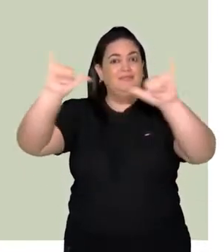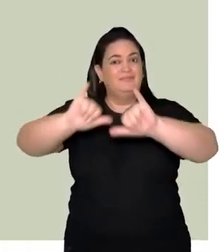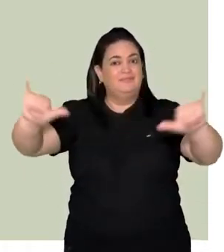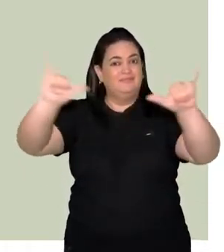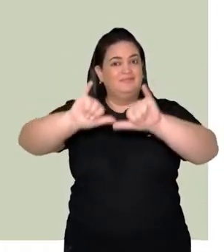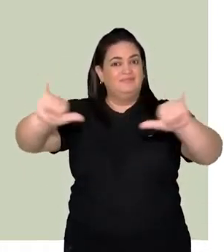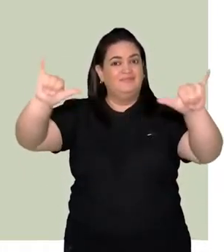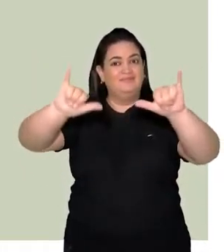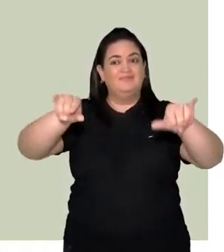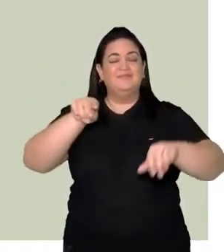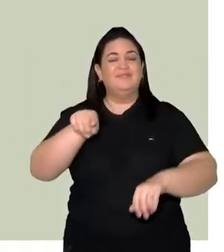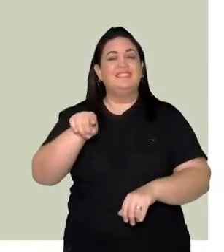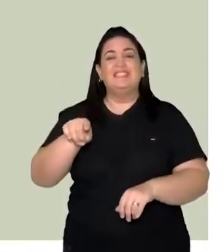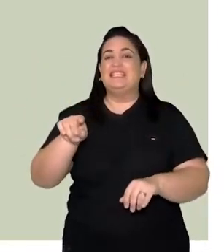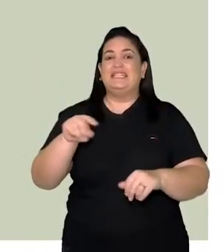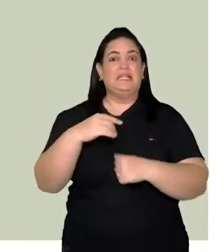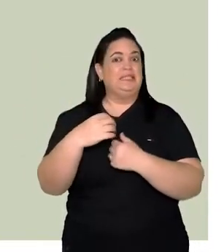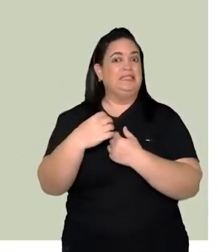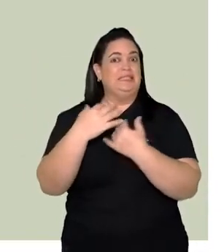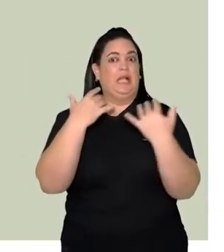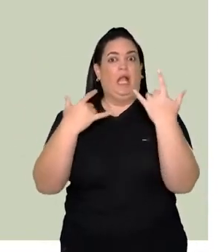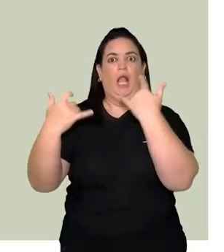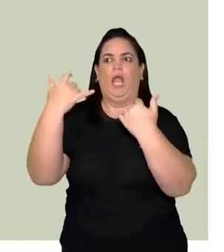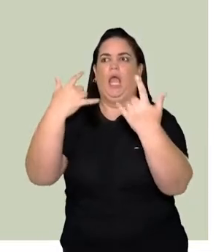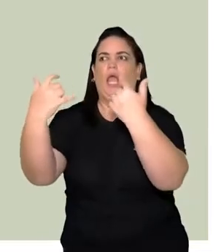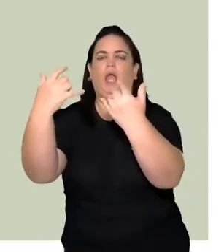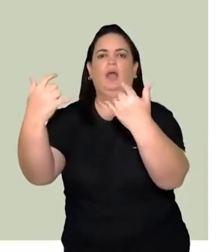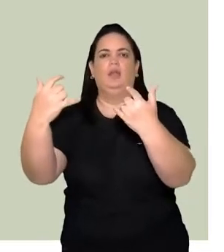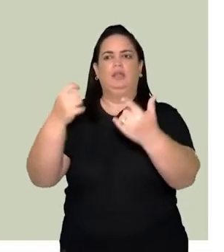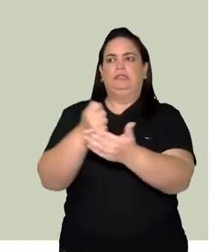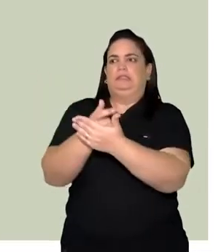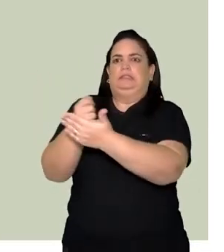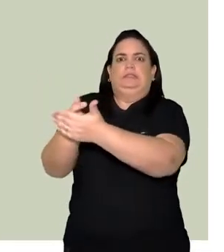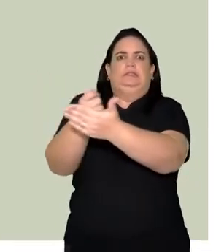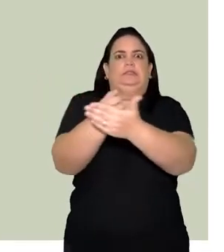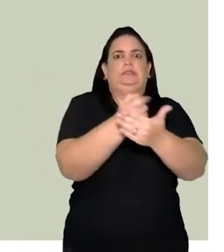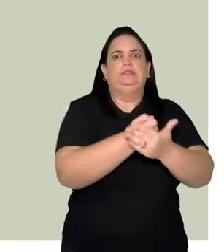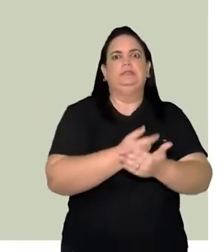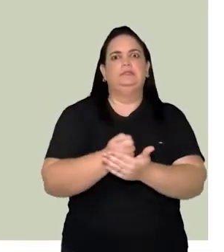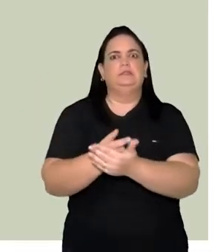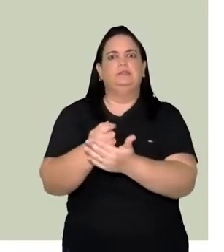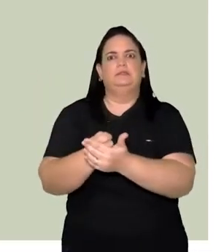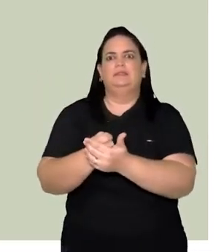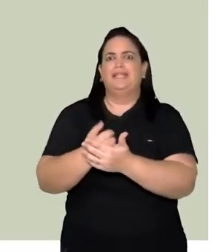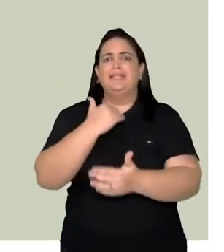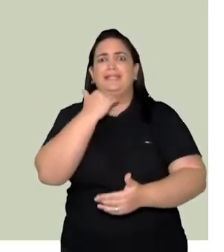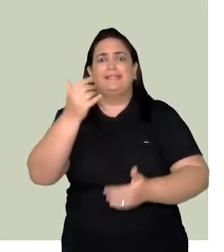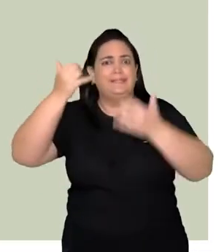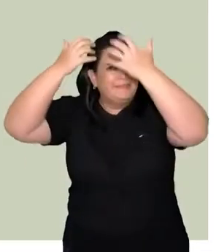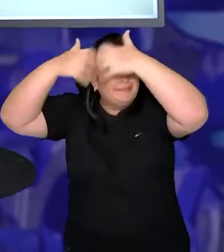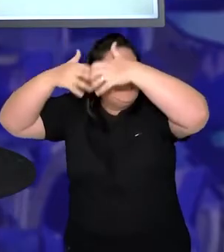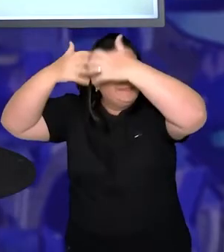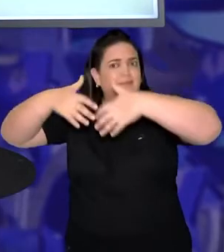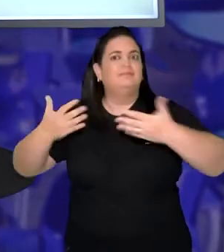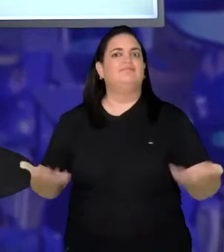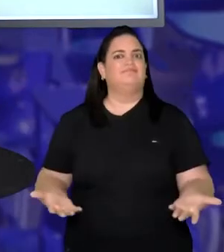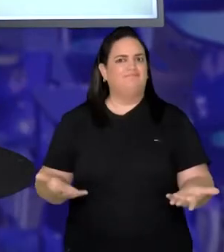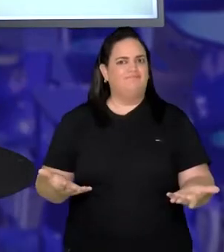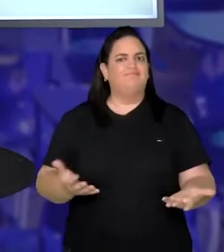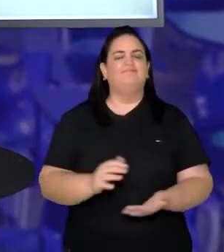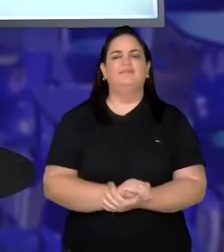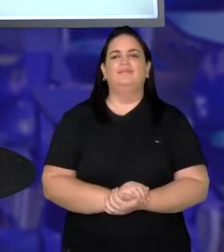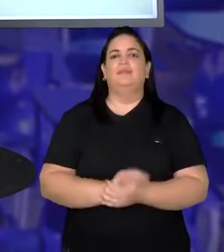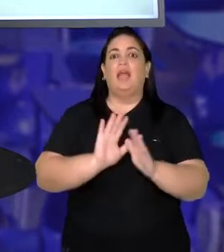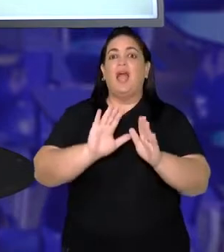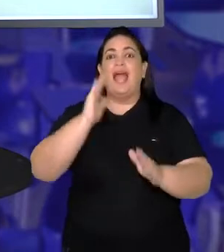publicitárias, dos anúncios, para que elas não nos induzam tanto ao consumo exagerado e pouco refletido. Se a